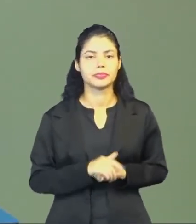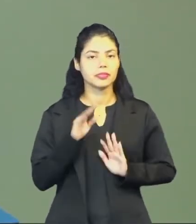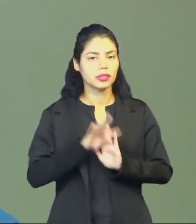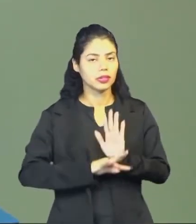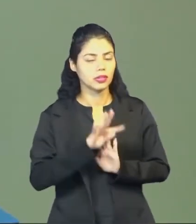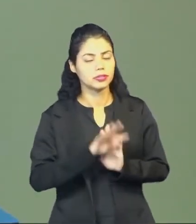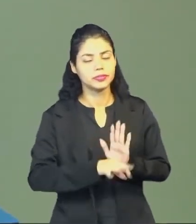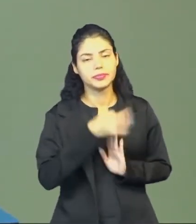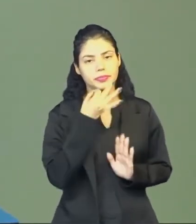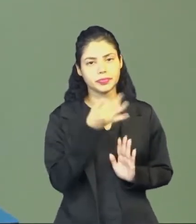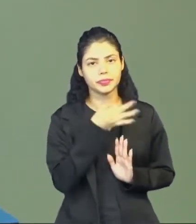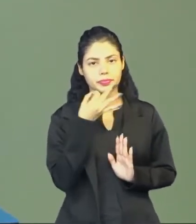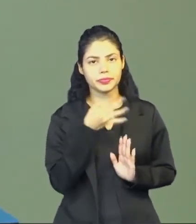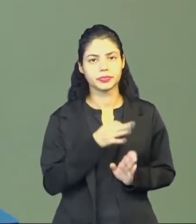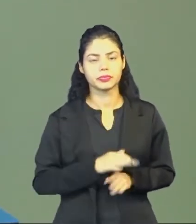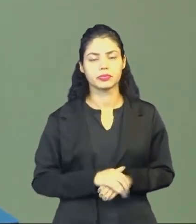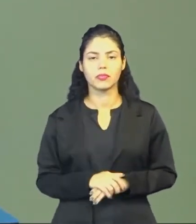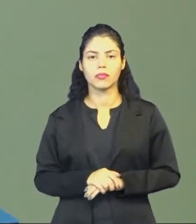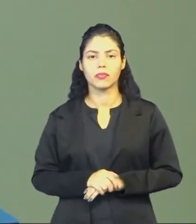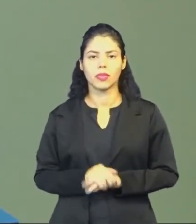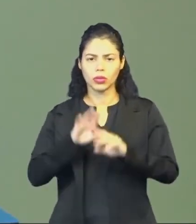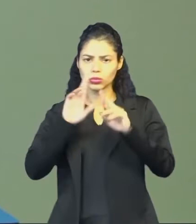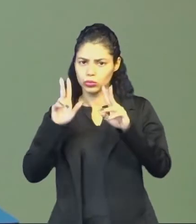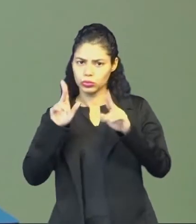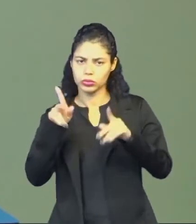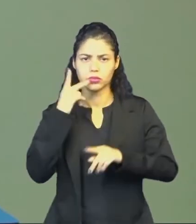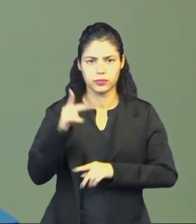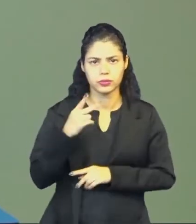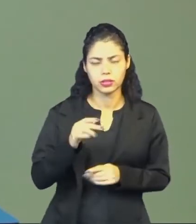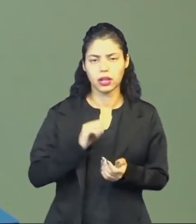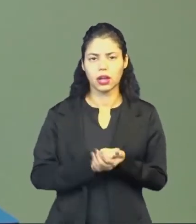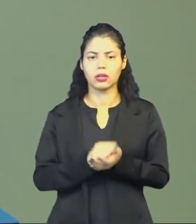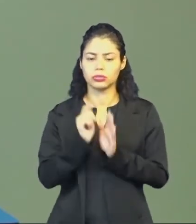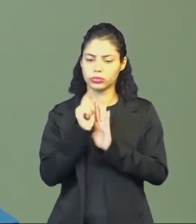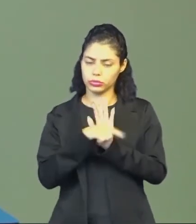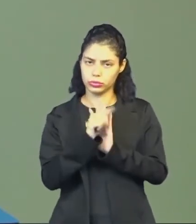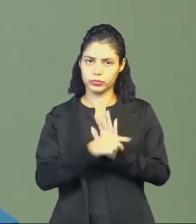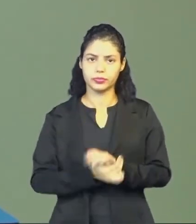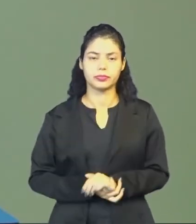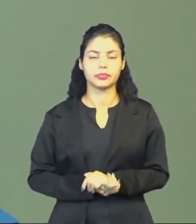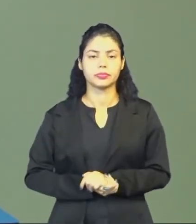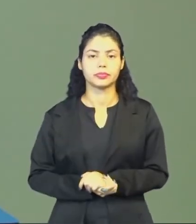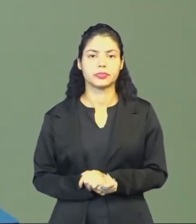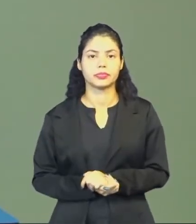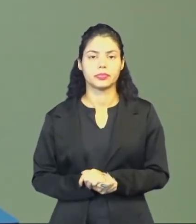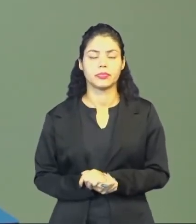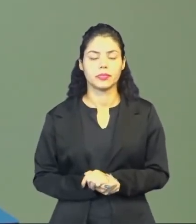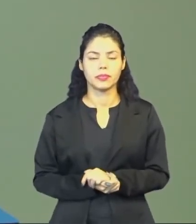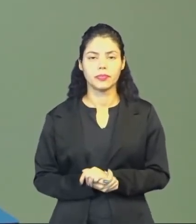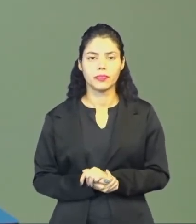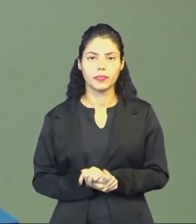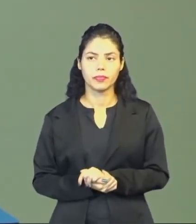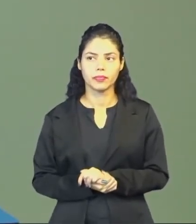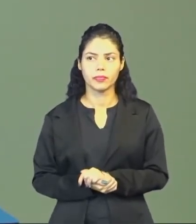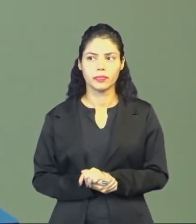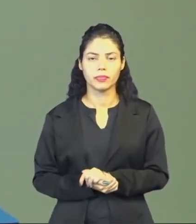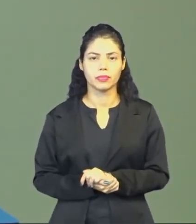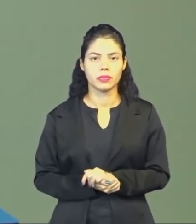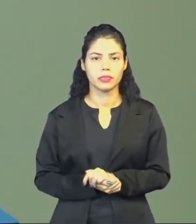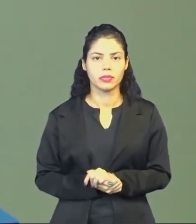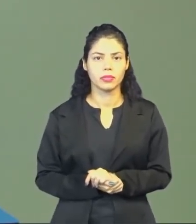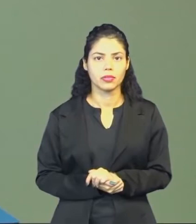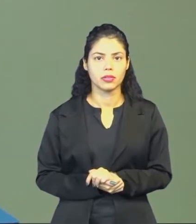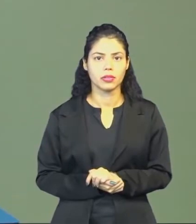texto argumentativo, tá? É diferente de eu falar o gênero, tá? De tirinha, e já é outra coisa. Eu